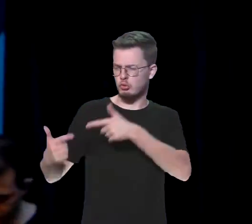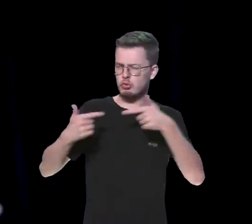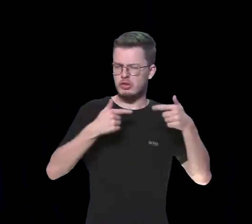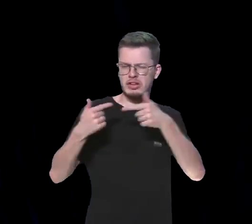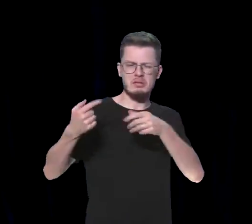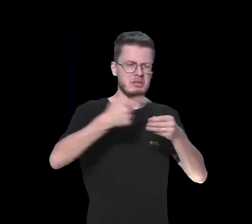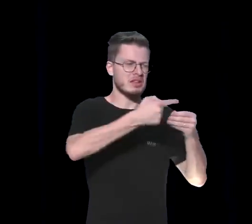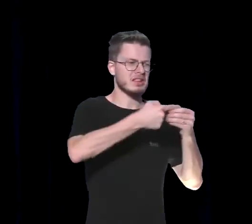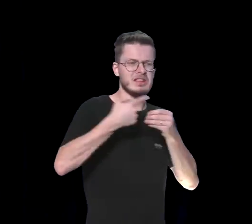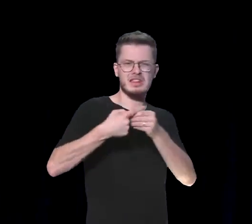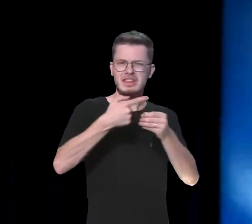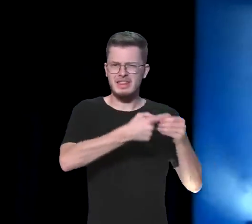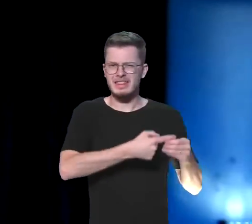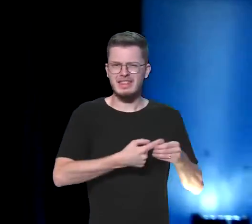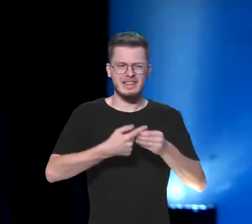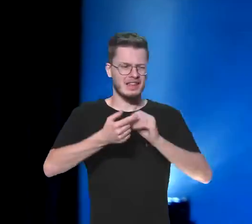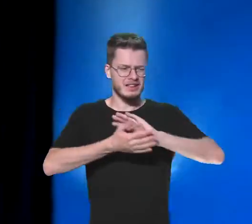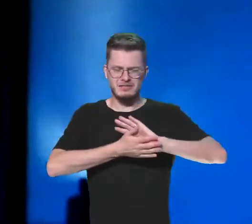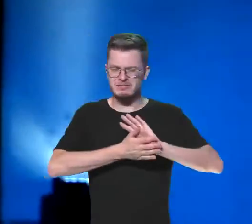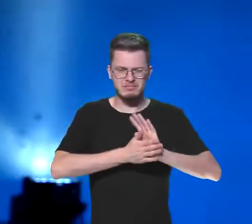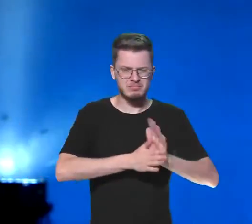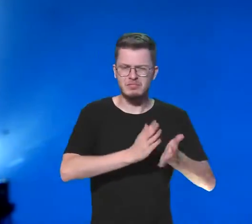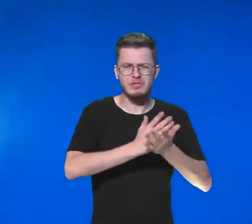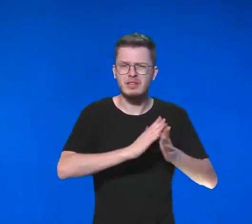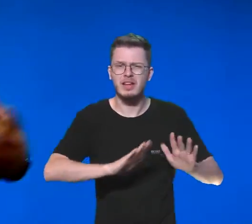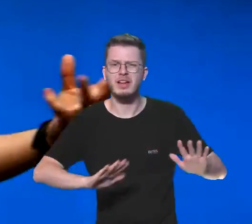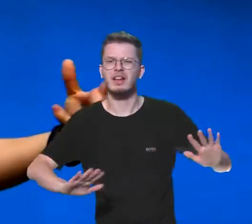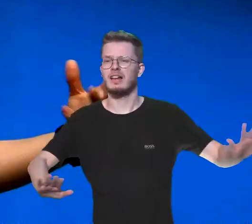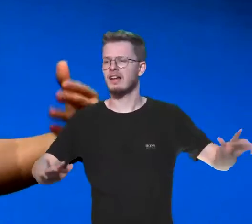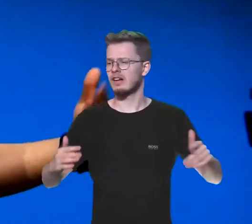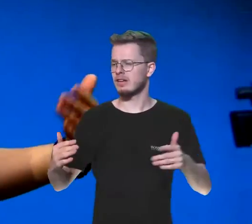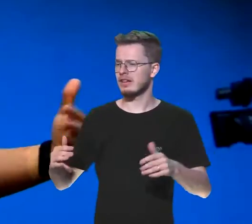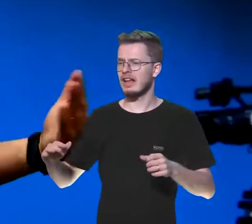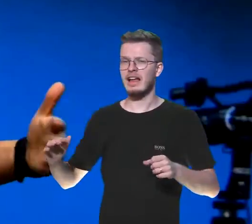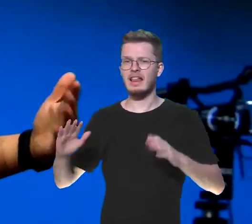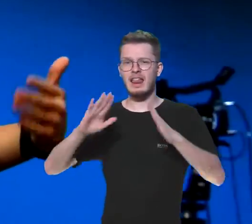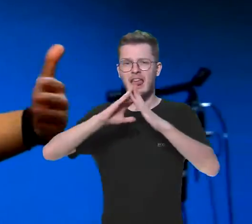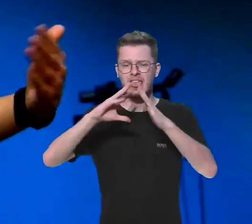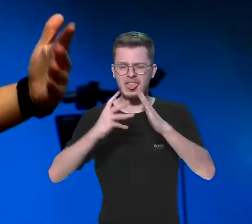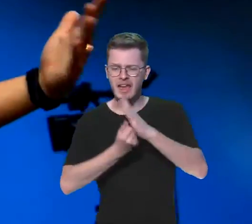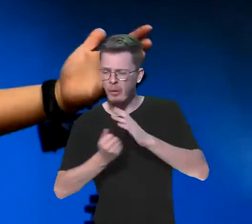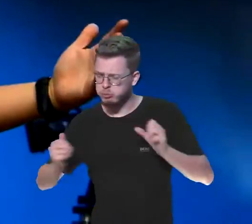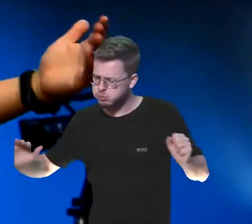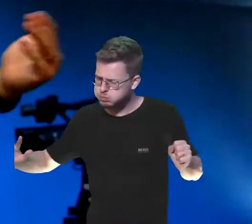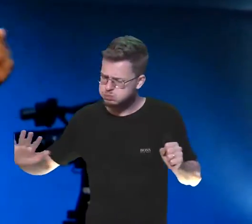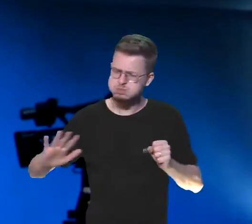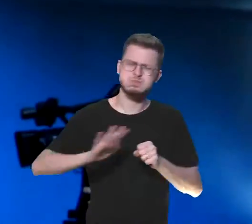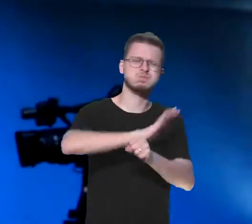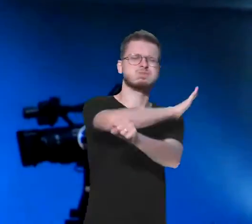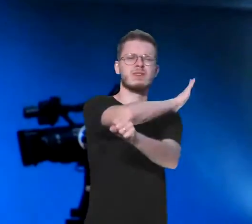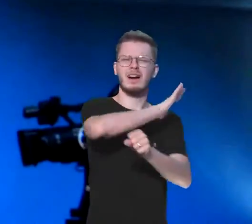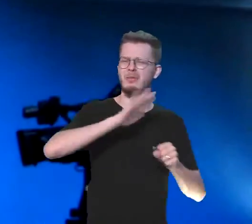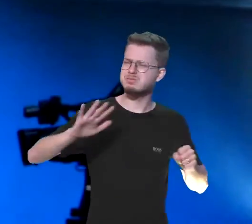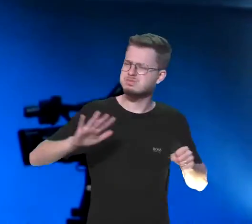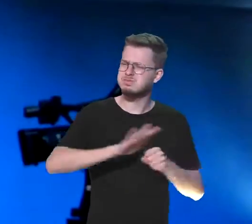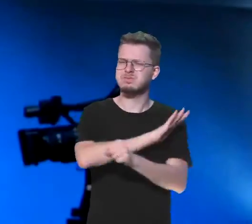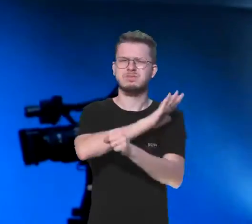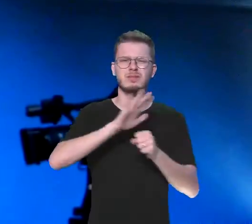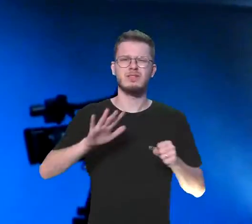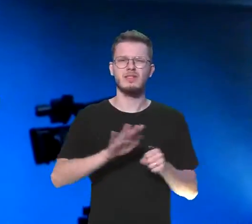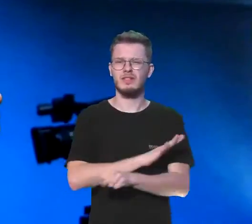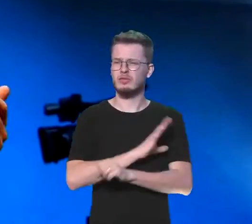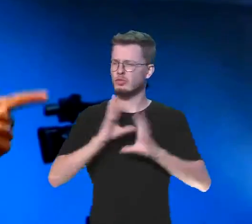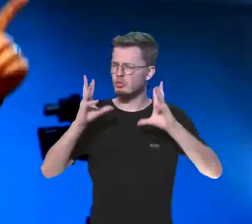começaram a encher. Os dois viraram amigos. As igrejas não tinham mais como fazer mais cultos para conseguir suportar todas